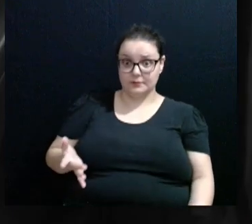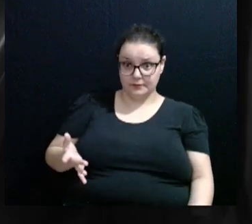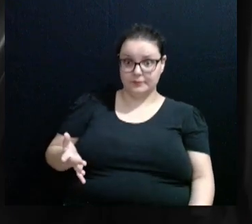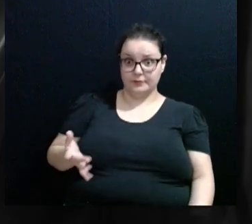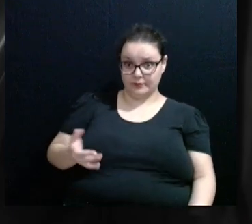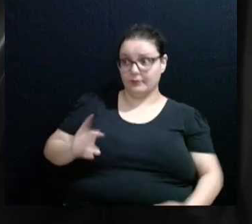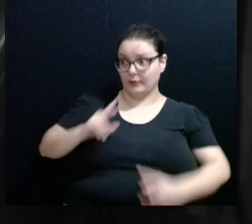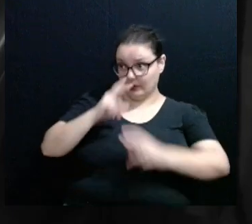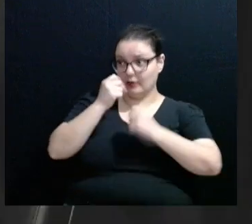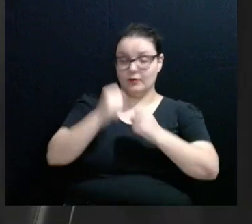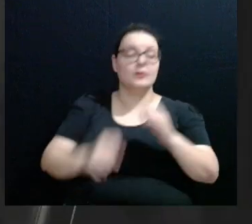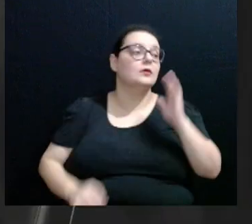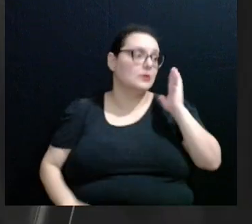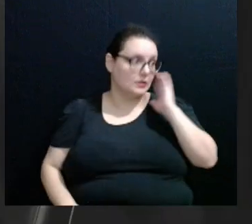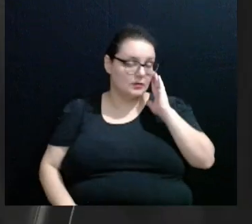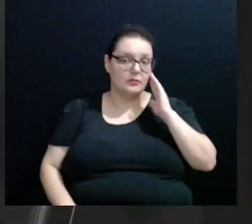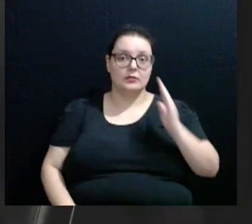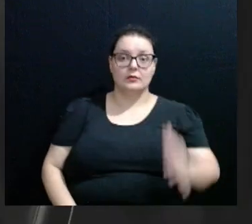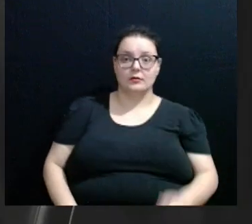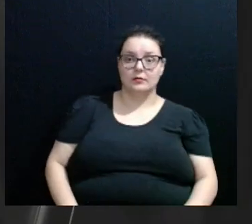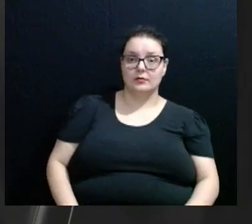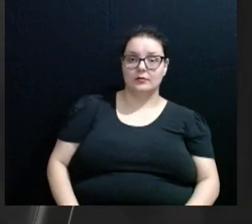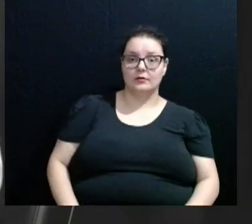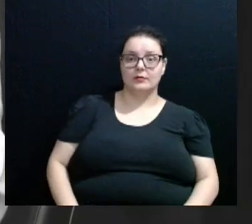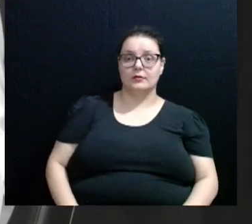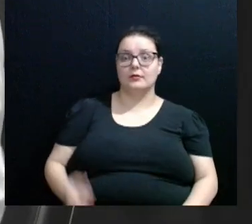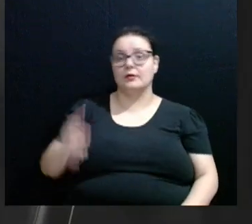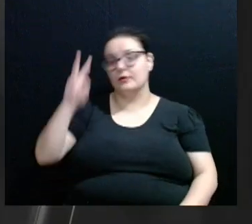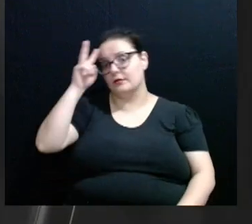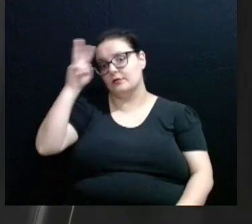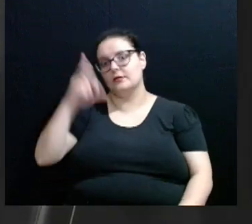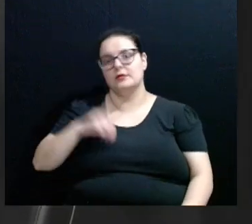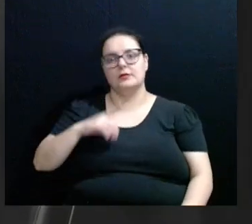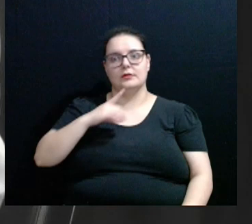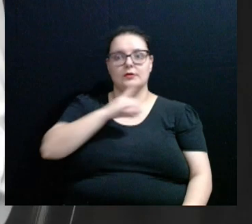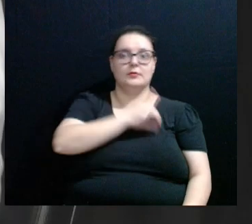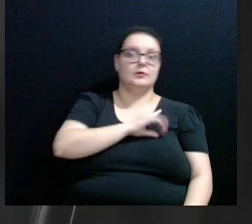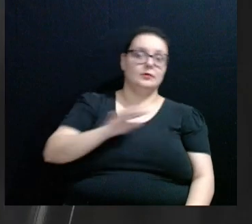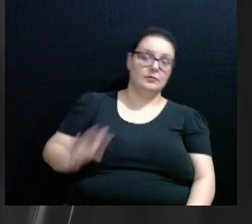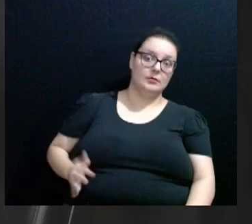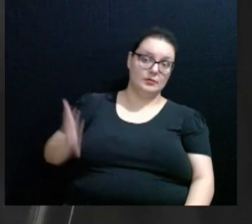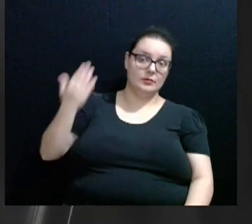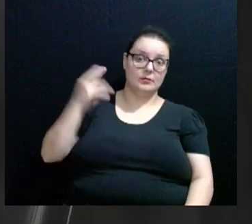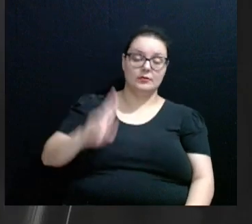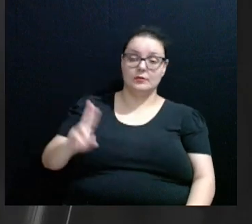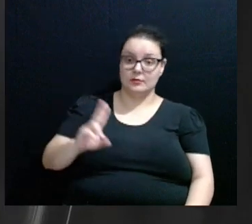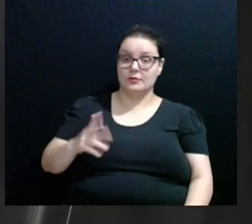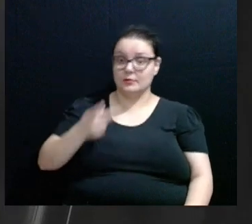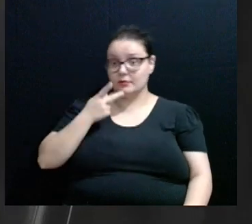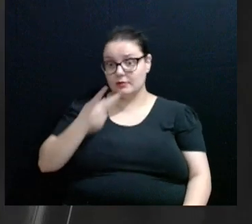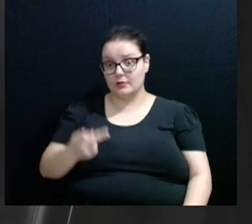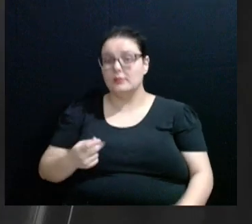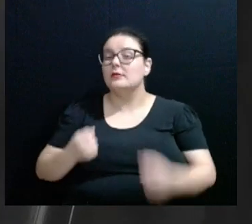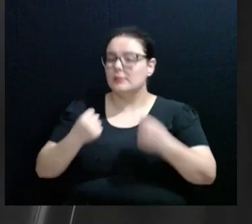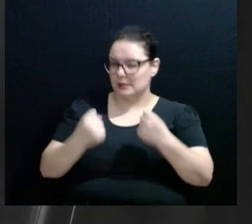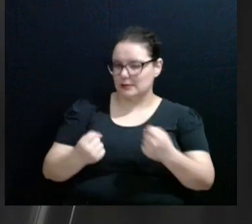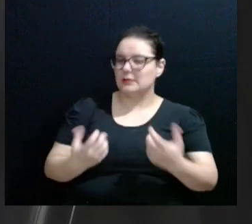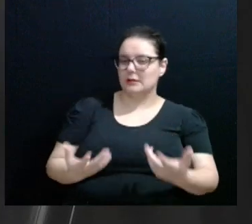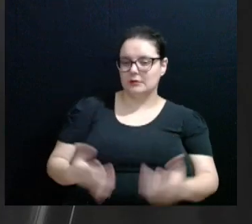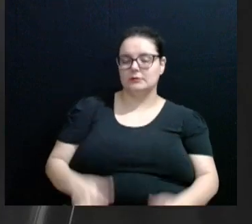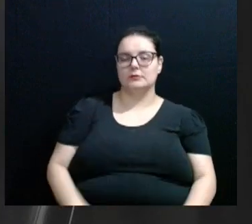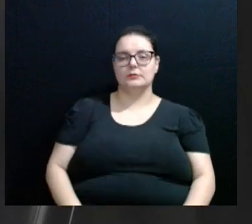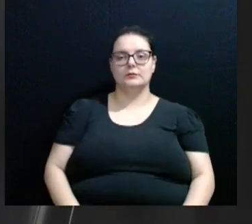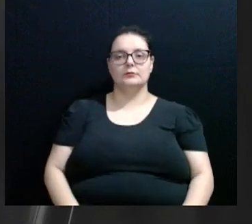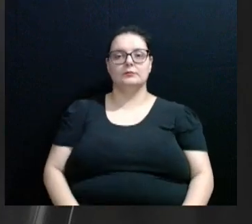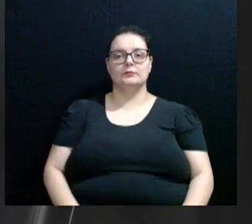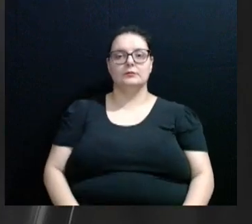forte. Entendi. Tipo, olha aqui, eu lembro, tinha até um deputado federal na época que usava, assim, isso foi muito pesado. E